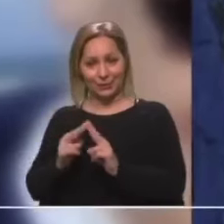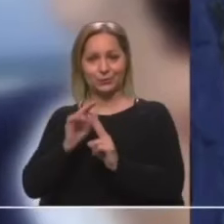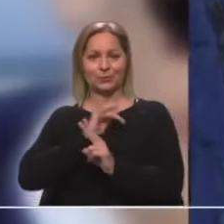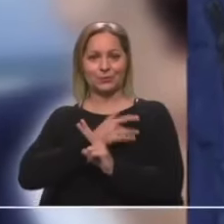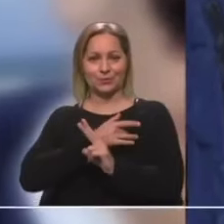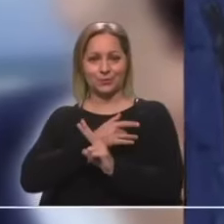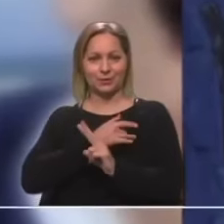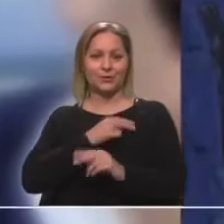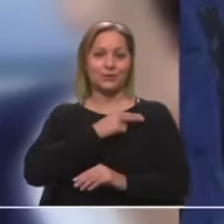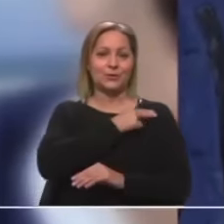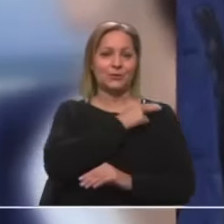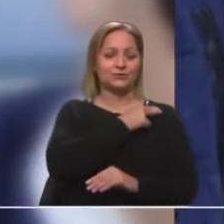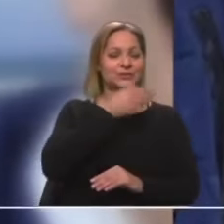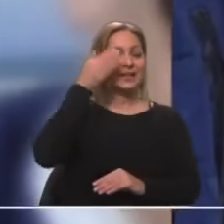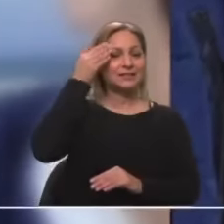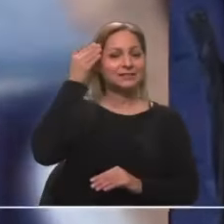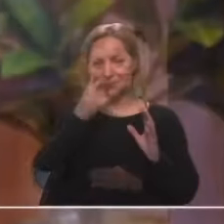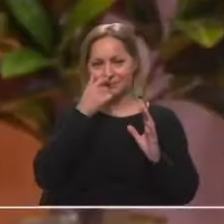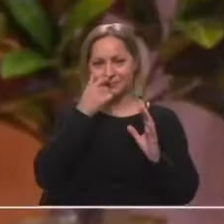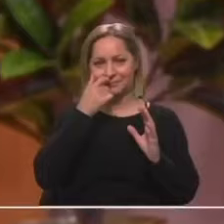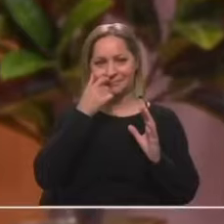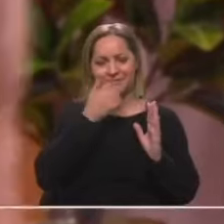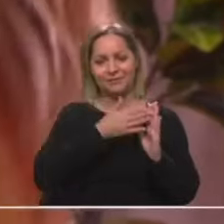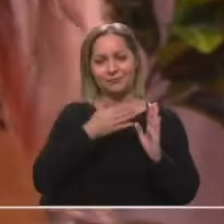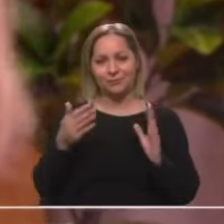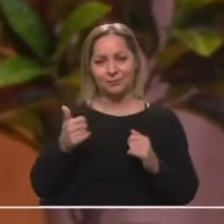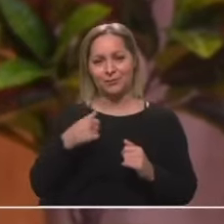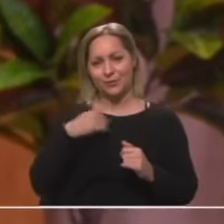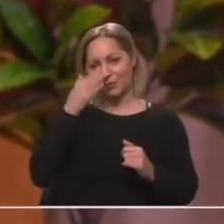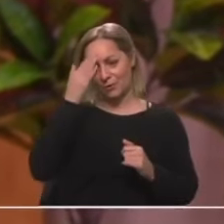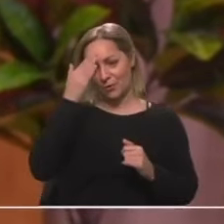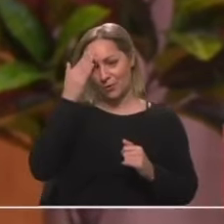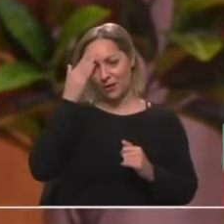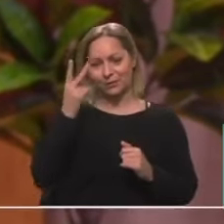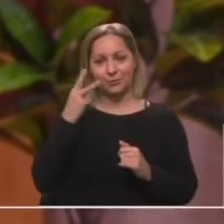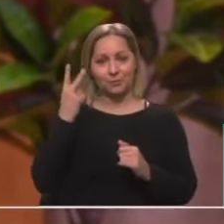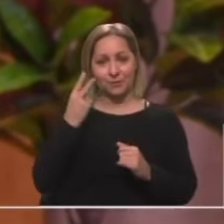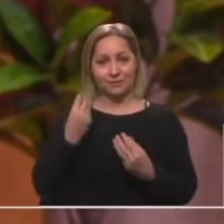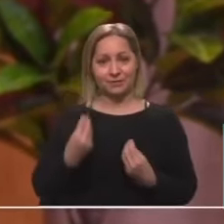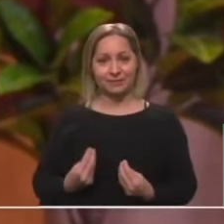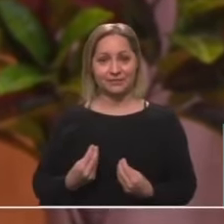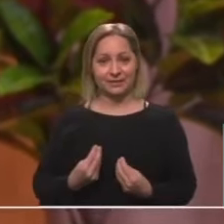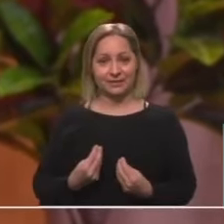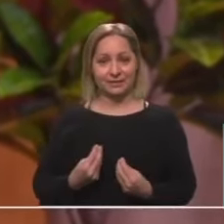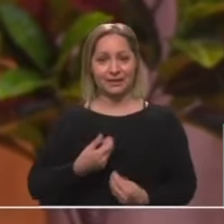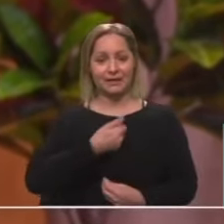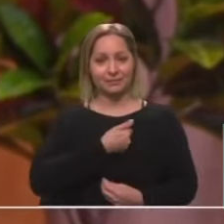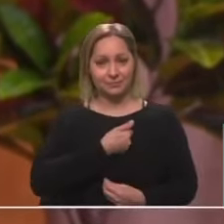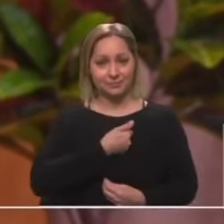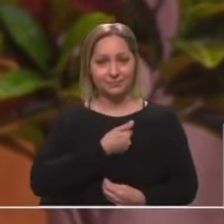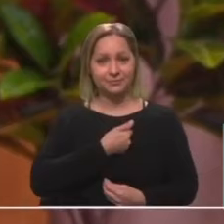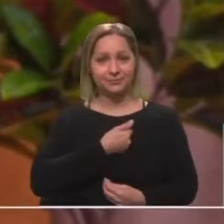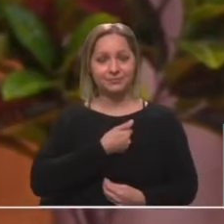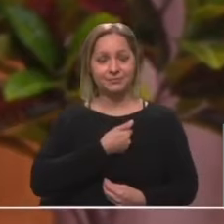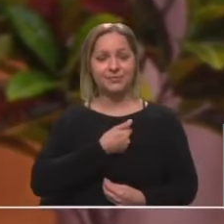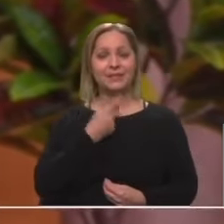na Universidade Sénior e vive feliz. Acho que foi uma vida plena, esplêndida. E vivida